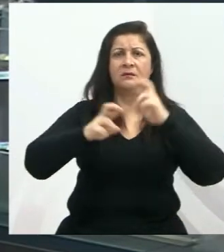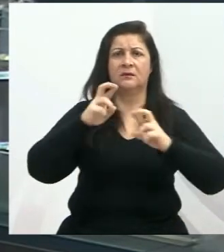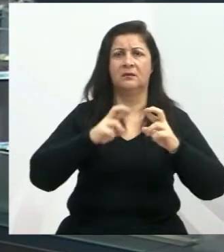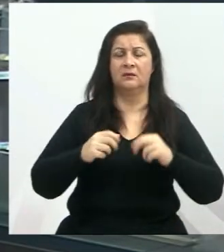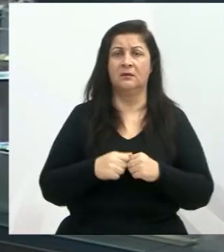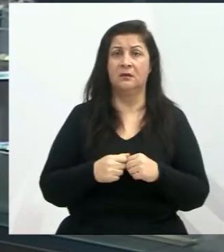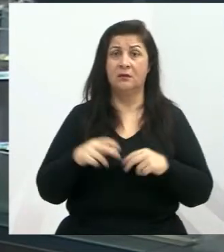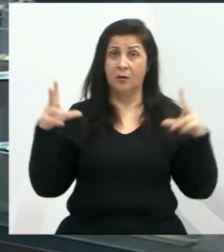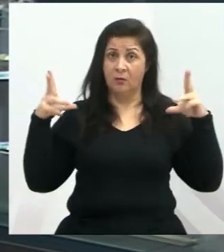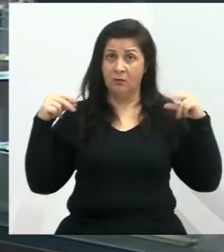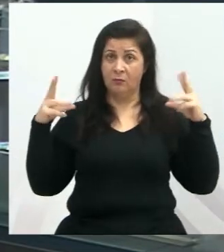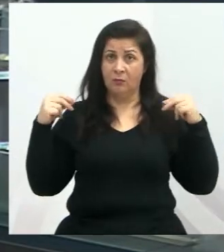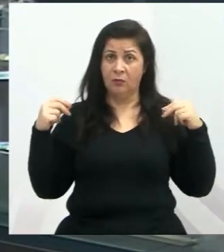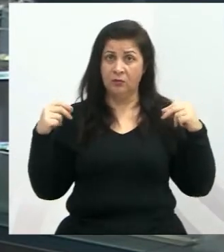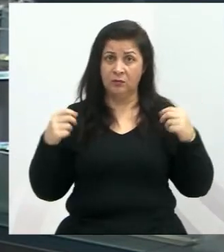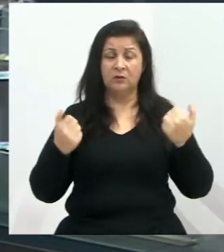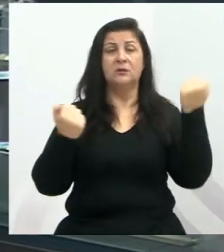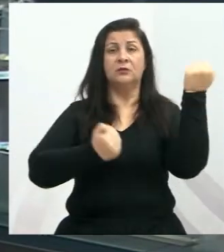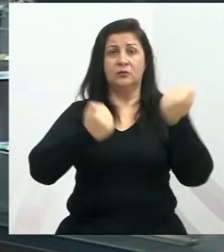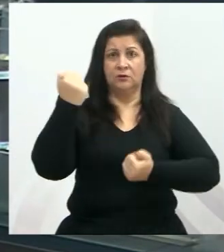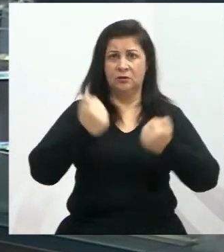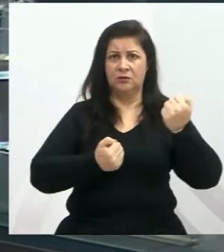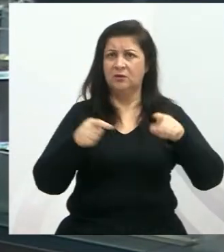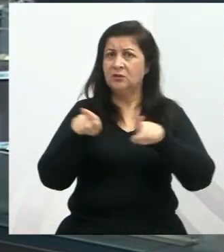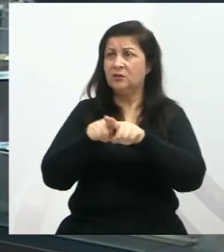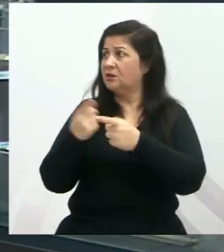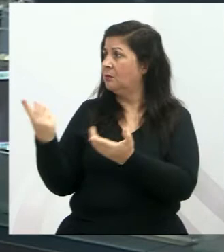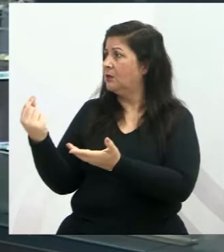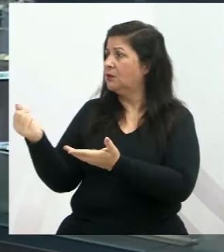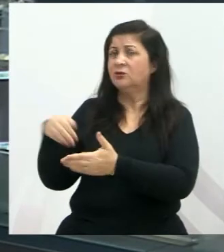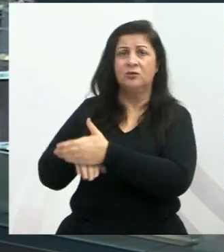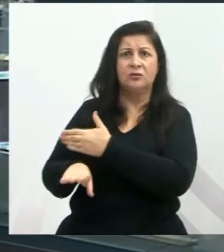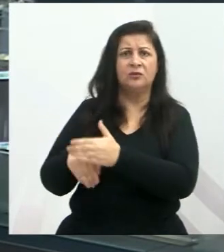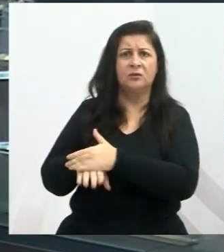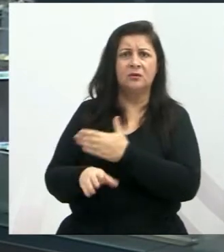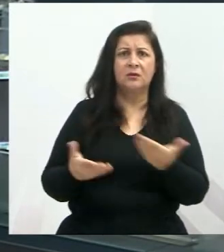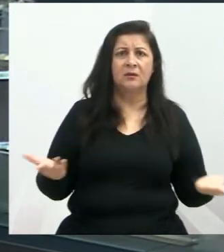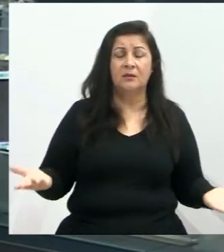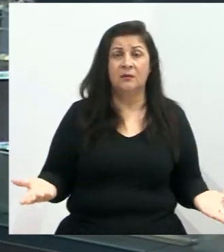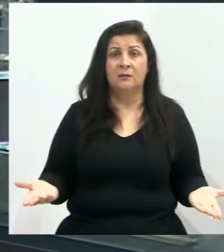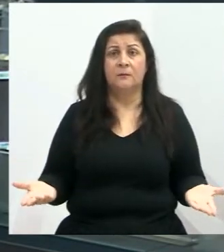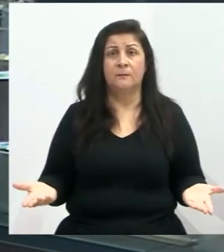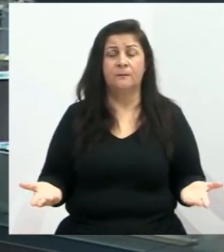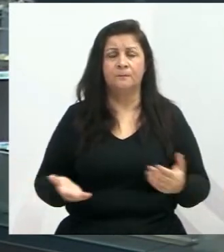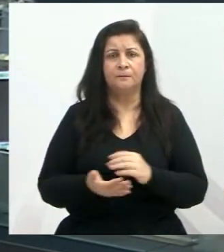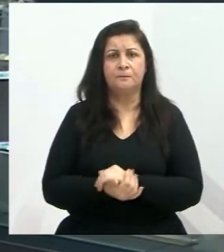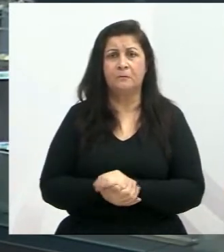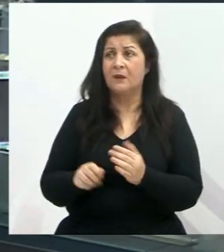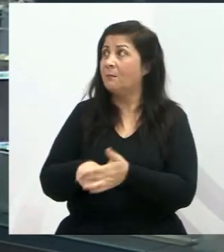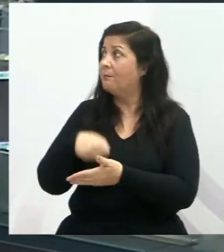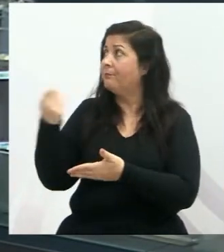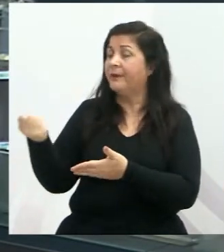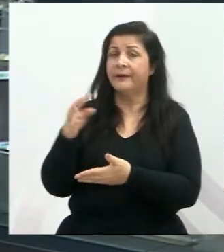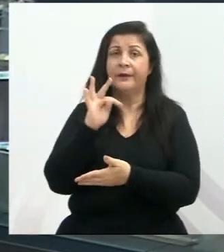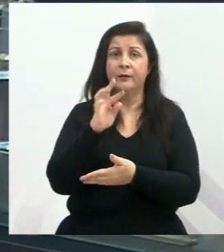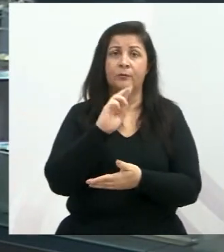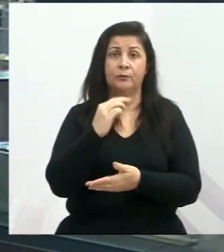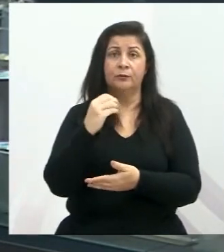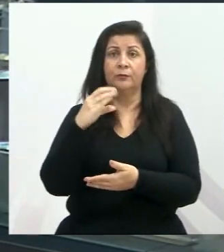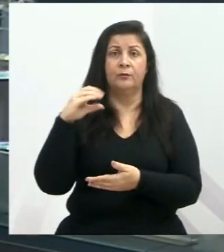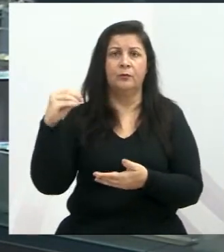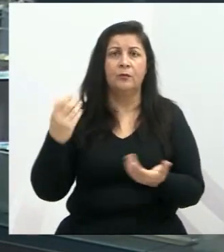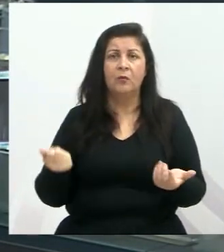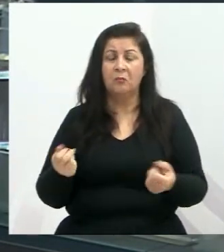motorista fica responsável pela condução, o motorista fica responsável pelo recebimento, pelo troco, pelo controle